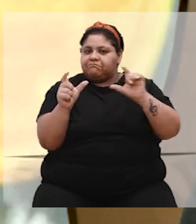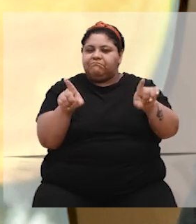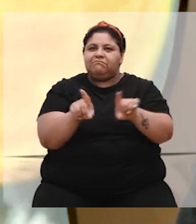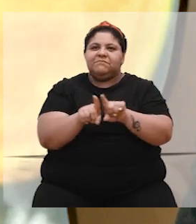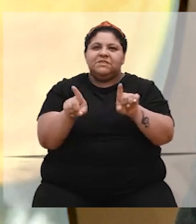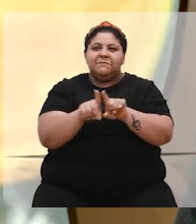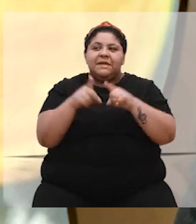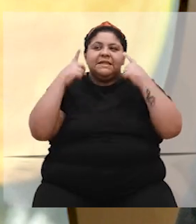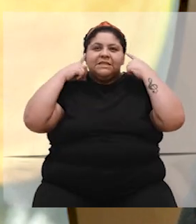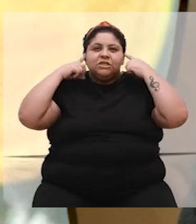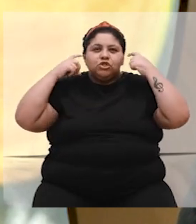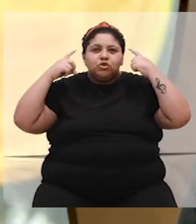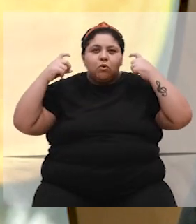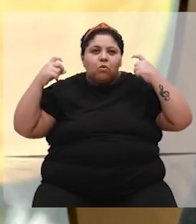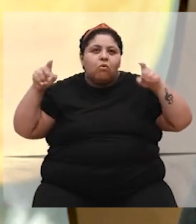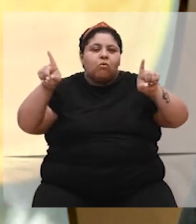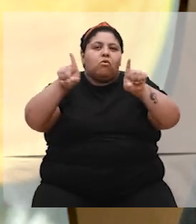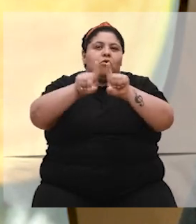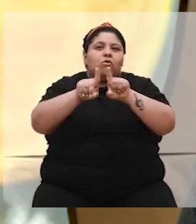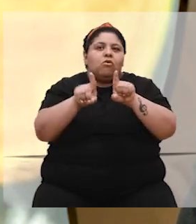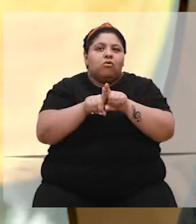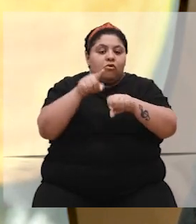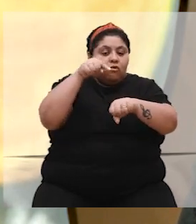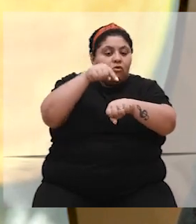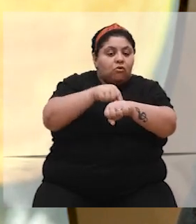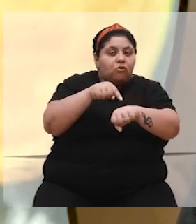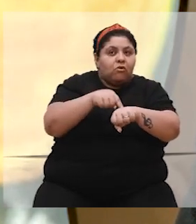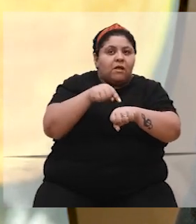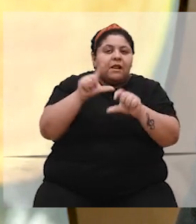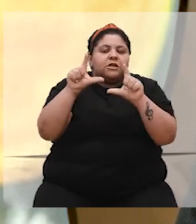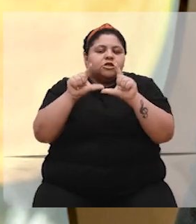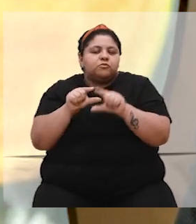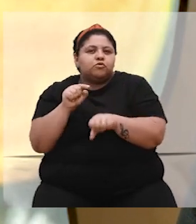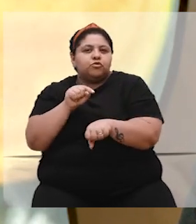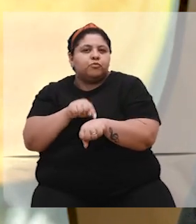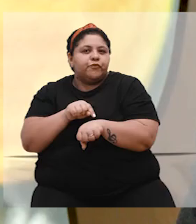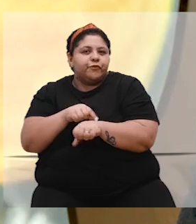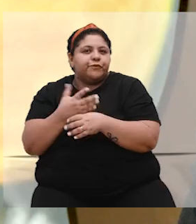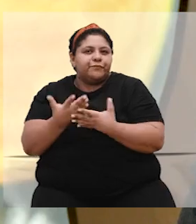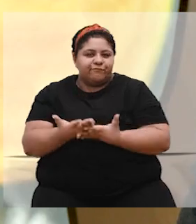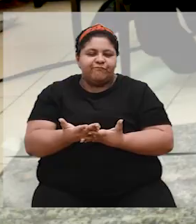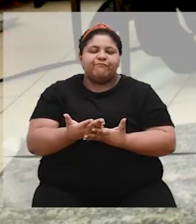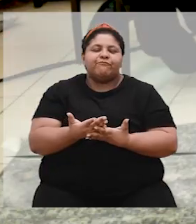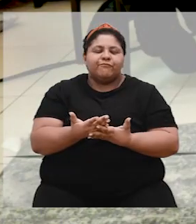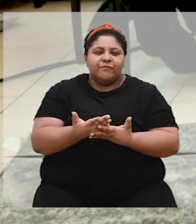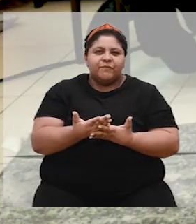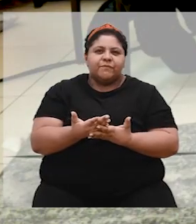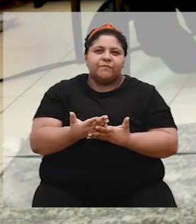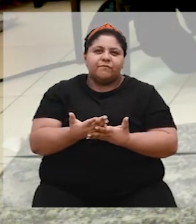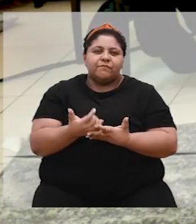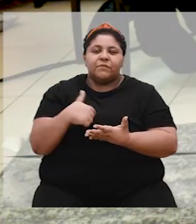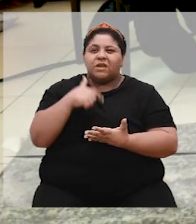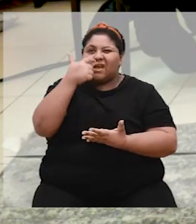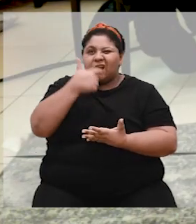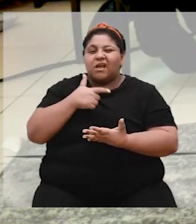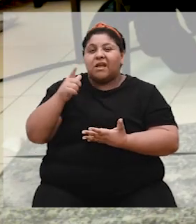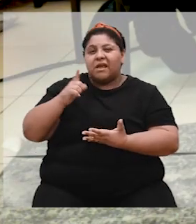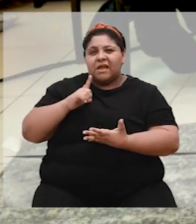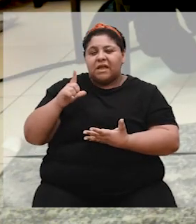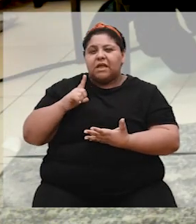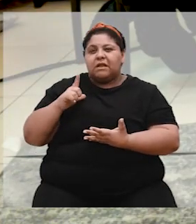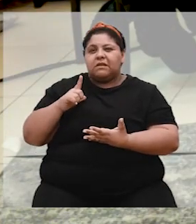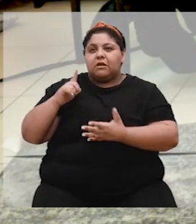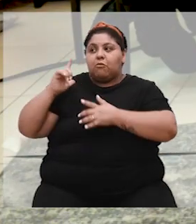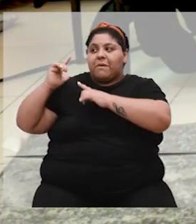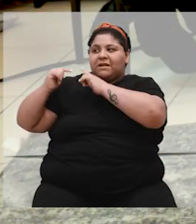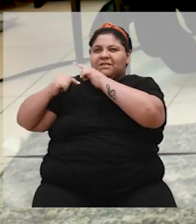E as palavras também têm som, elas também são um tempo, elas desaceleram o tempo, né? E eu acho